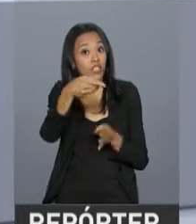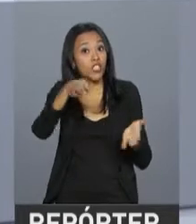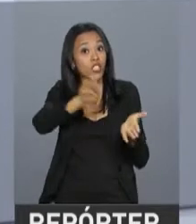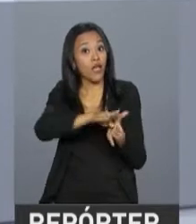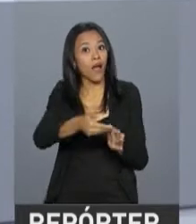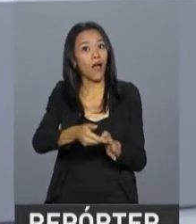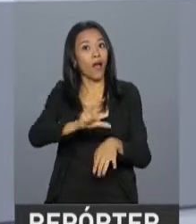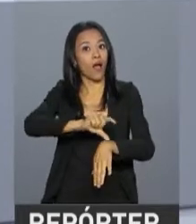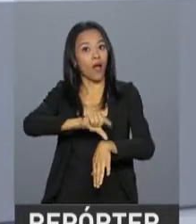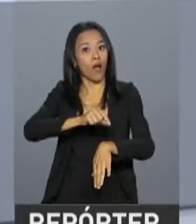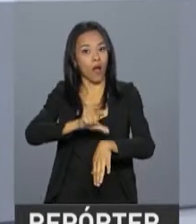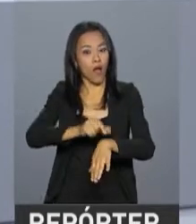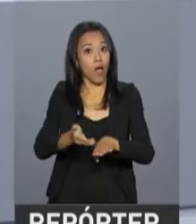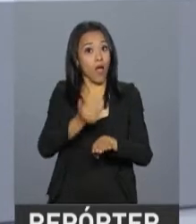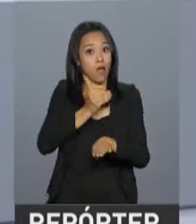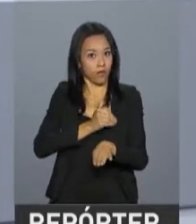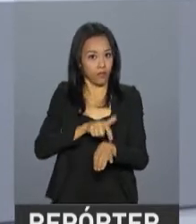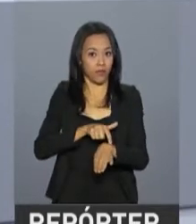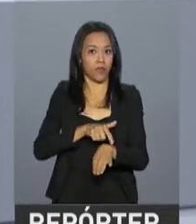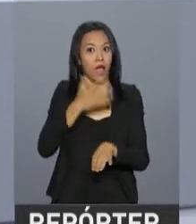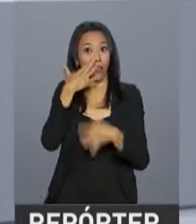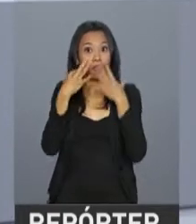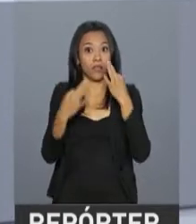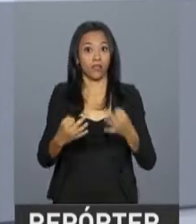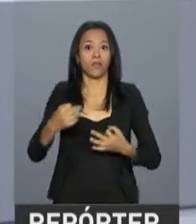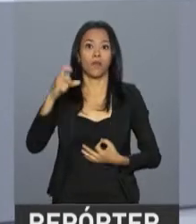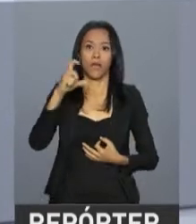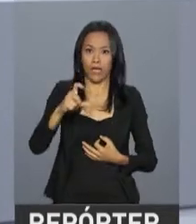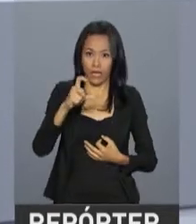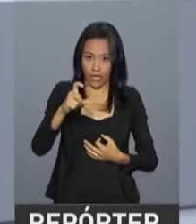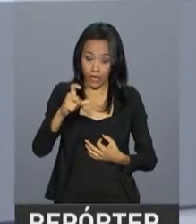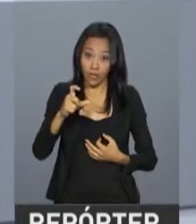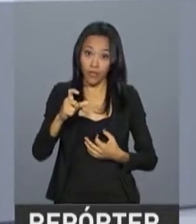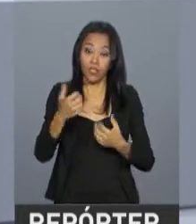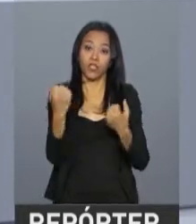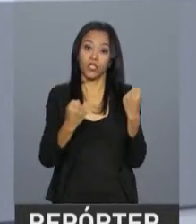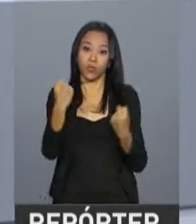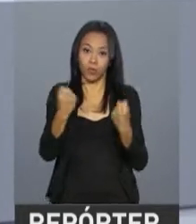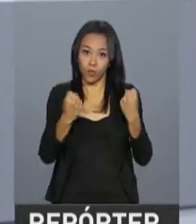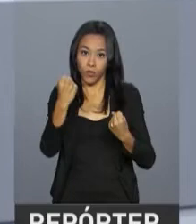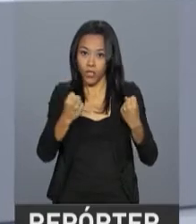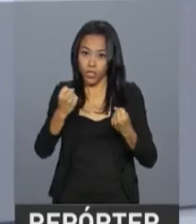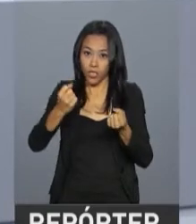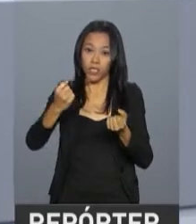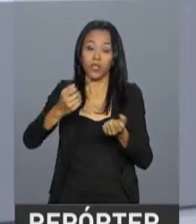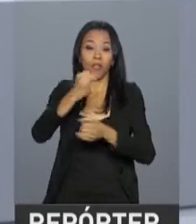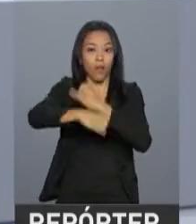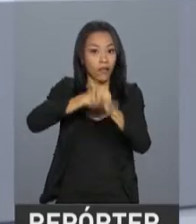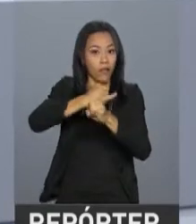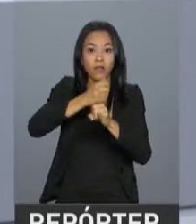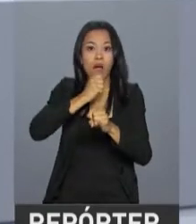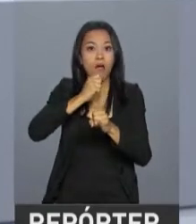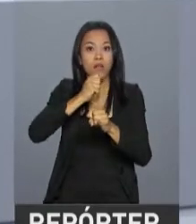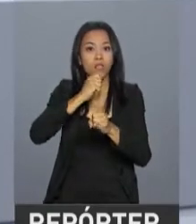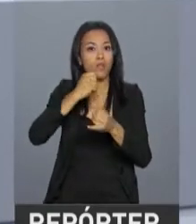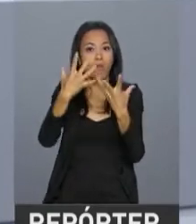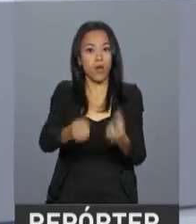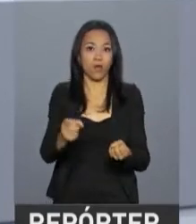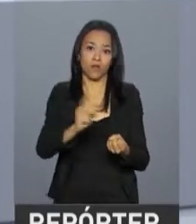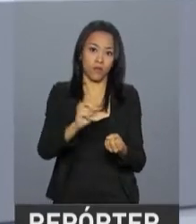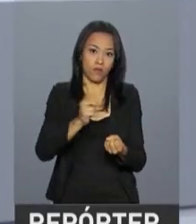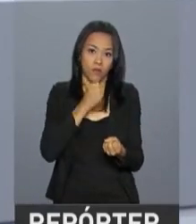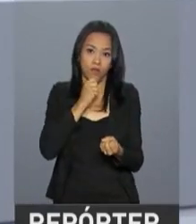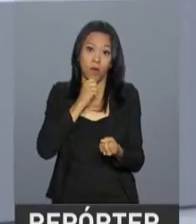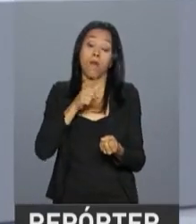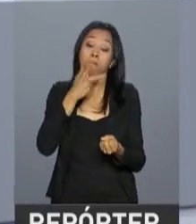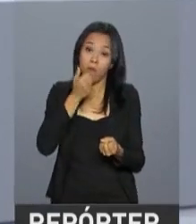antecedência e fique atento a carteira de motorista eletrônica ainda não está sendo aceita como documento de identificação para embarque